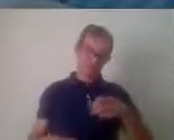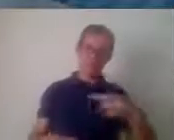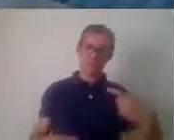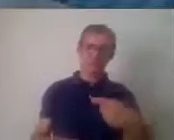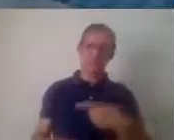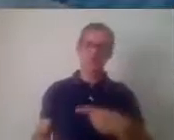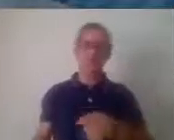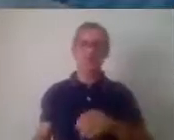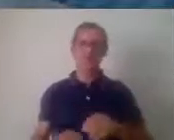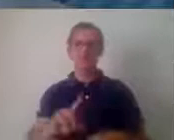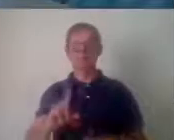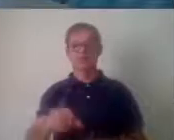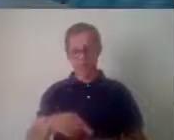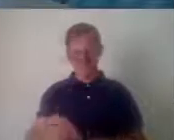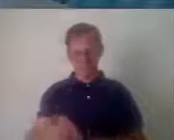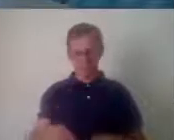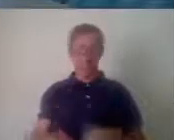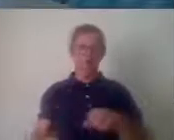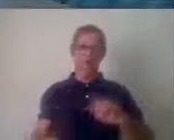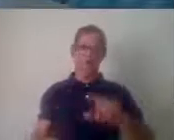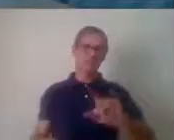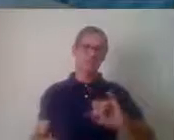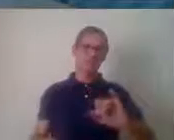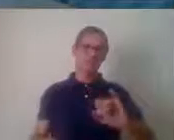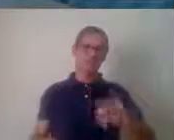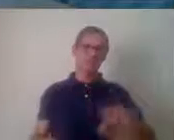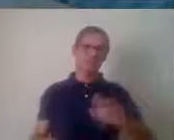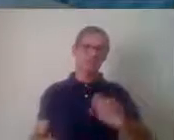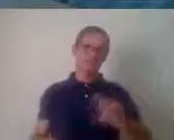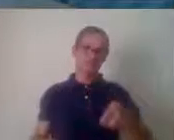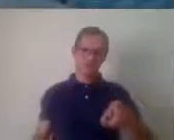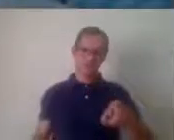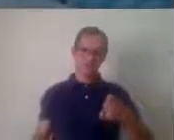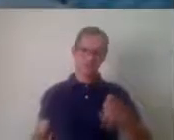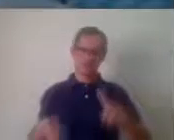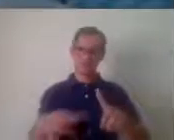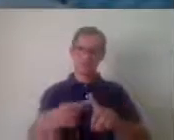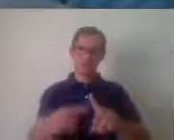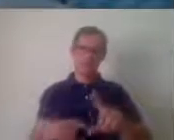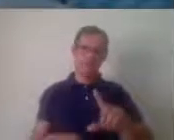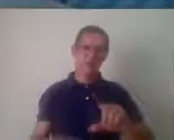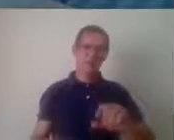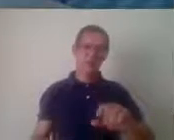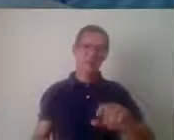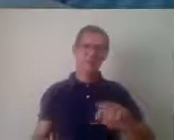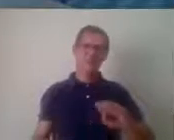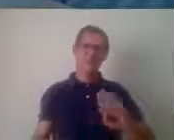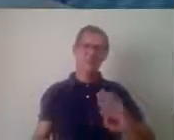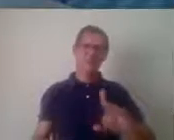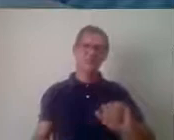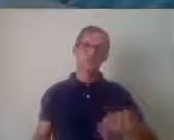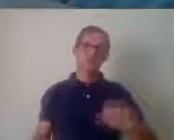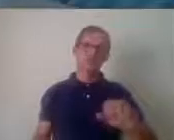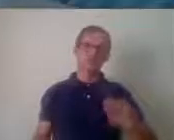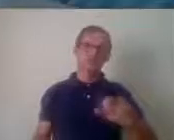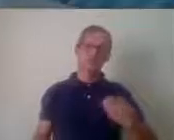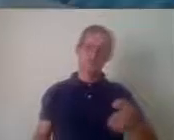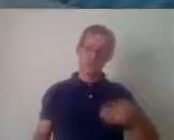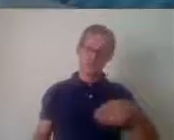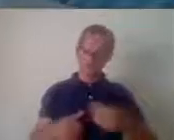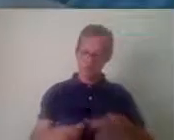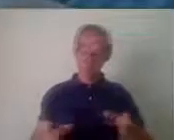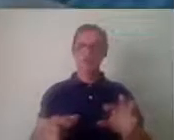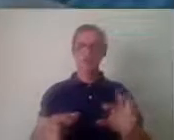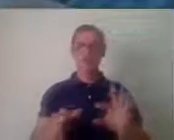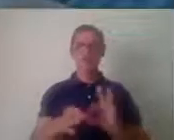menos a integral de A' de x vezes B de x, tá? Ali precisa usar o método de integração por